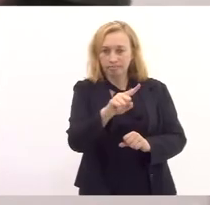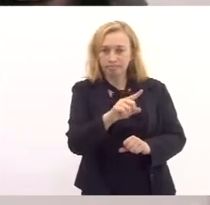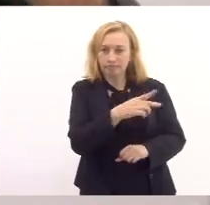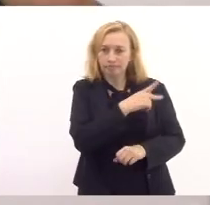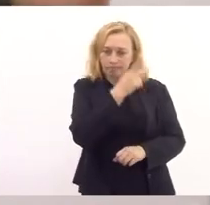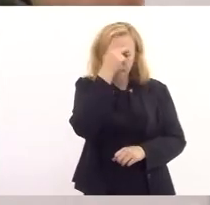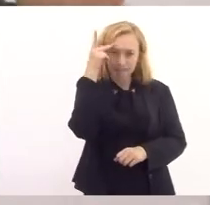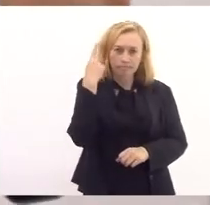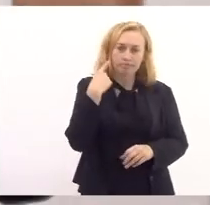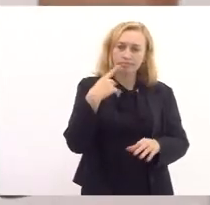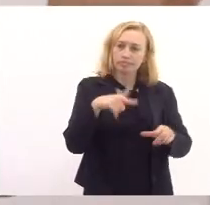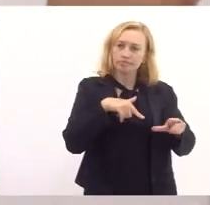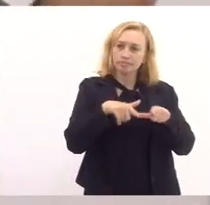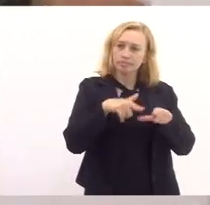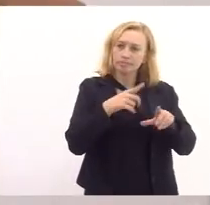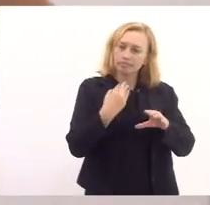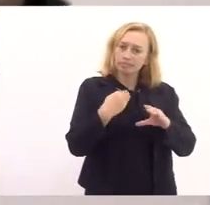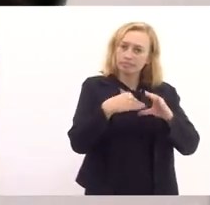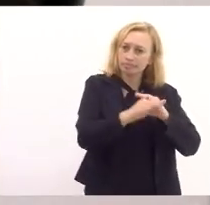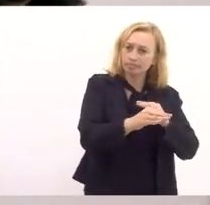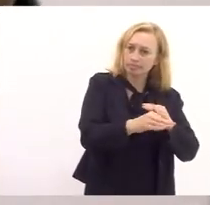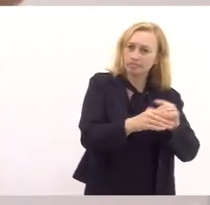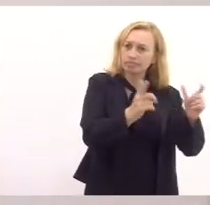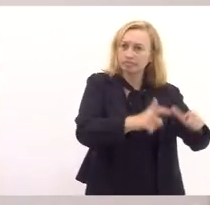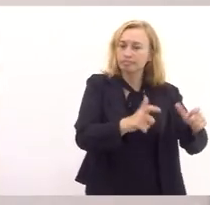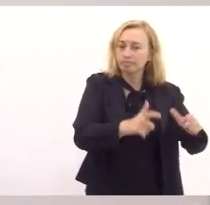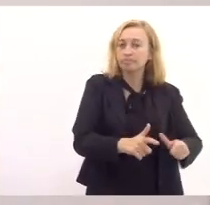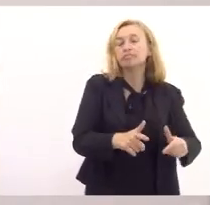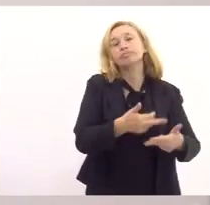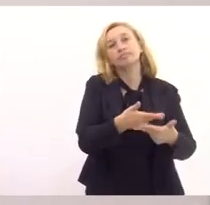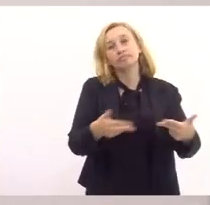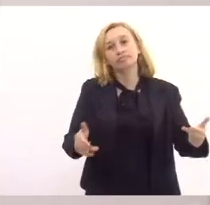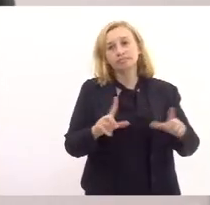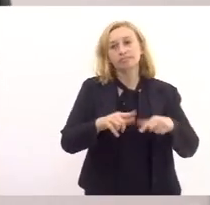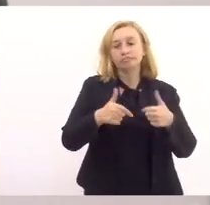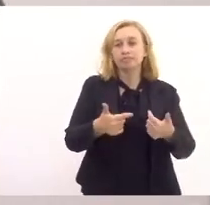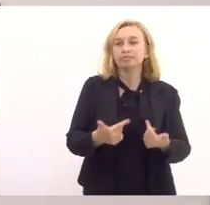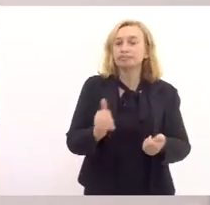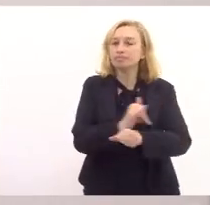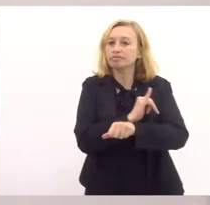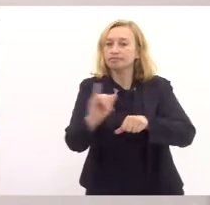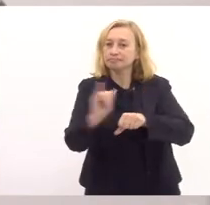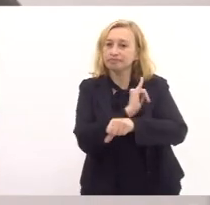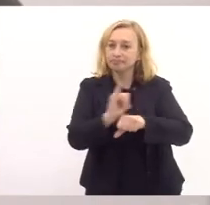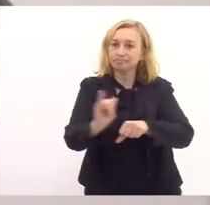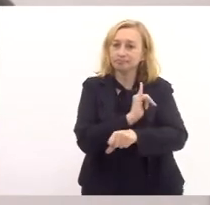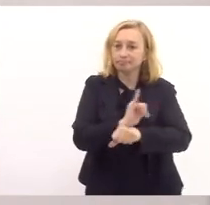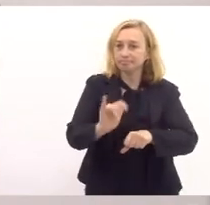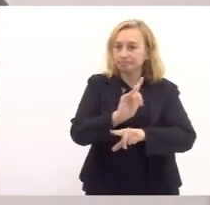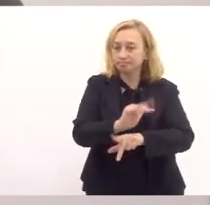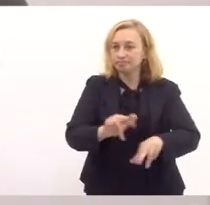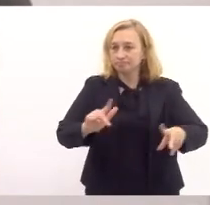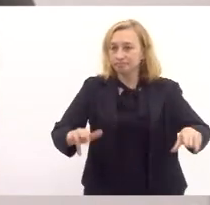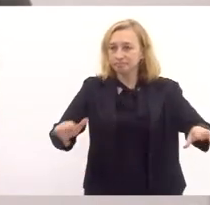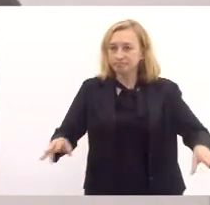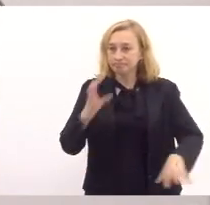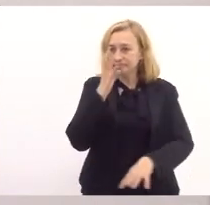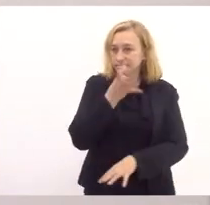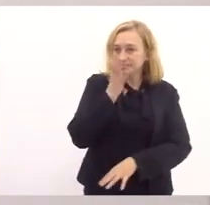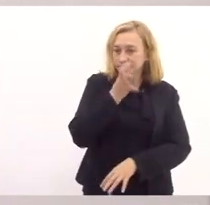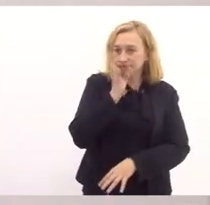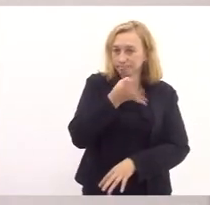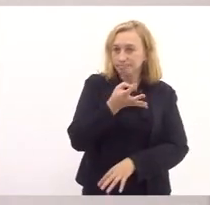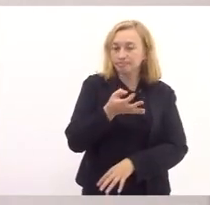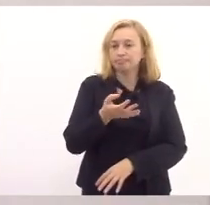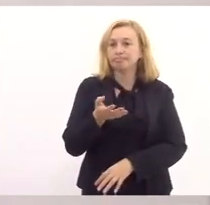lá as metodologias para descobrir. Eu sei, mas isso a só denunciar é porque